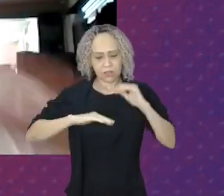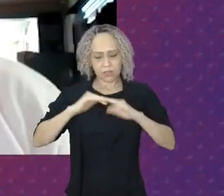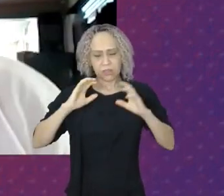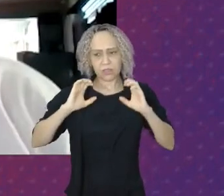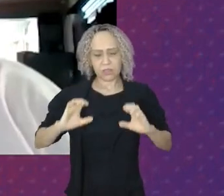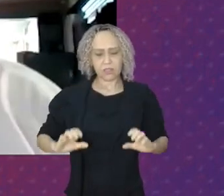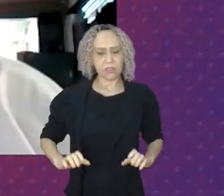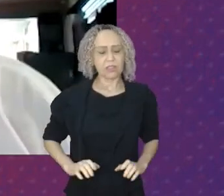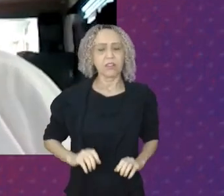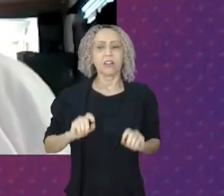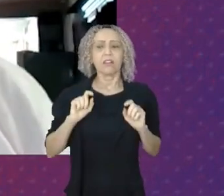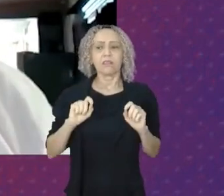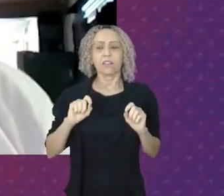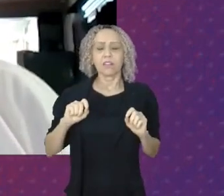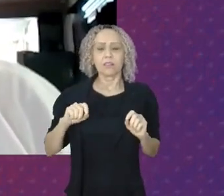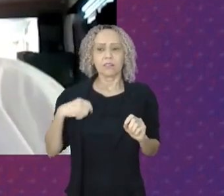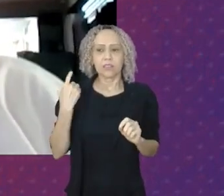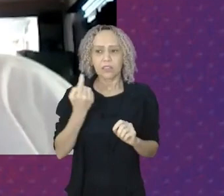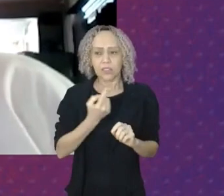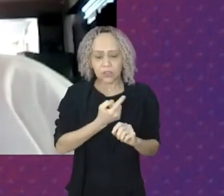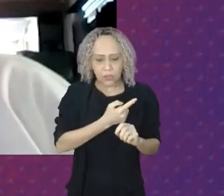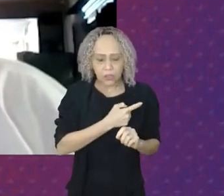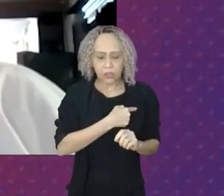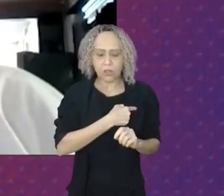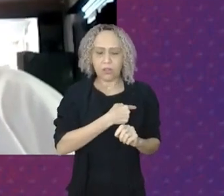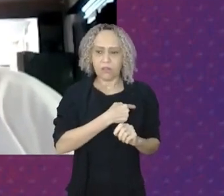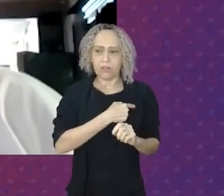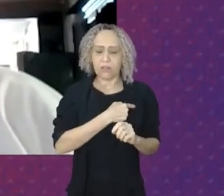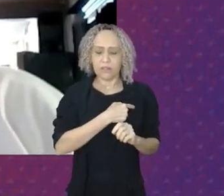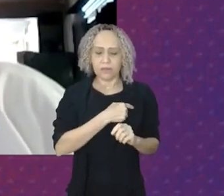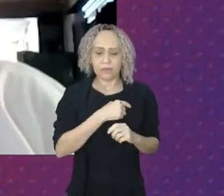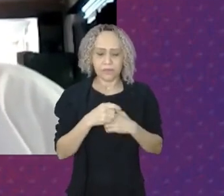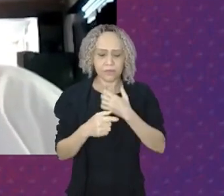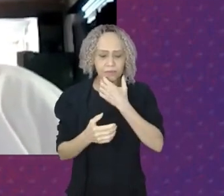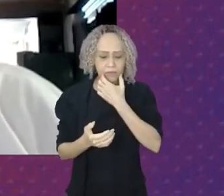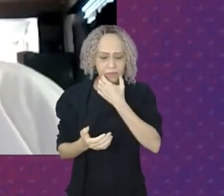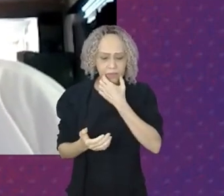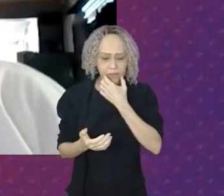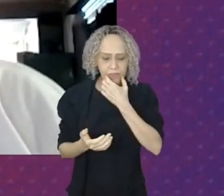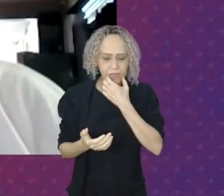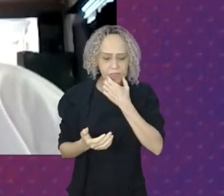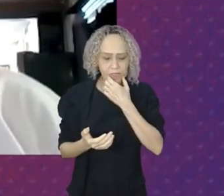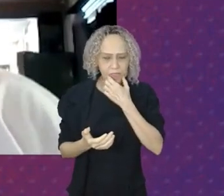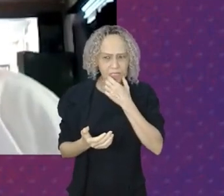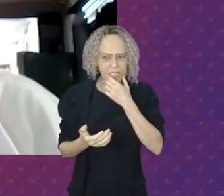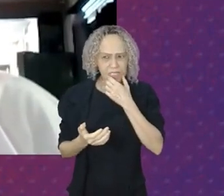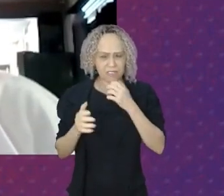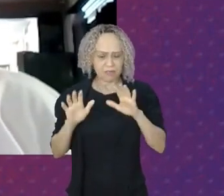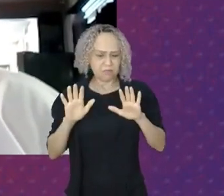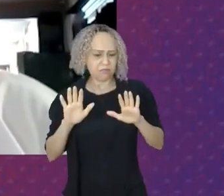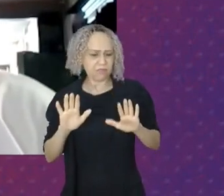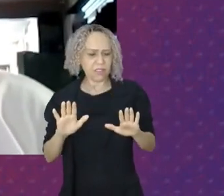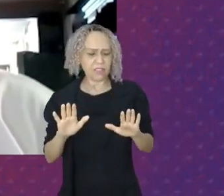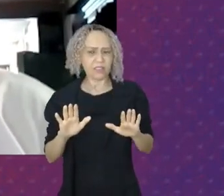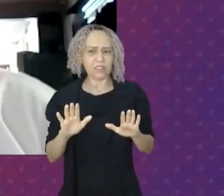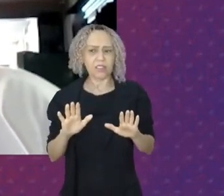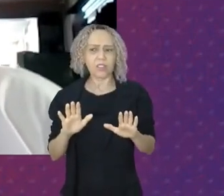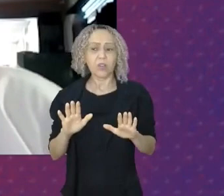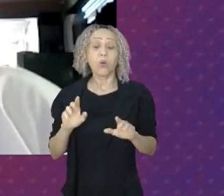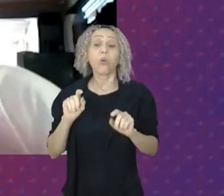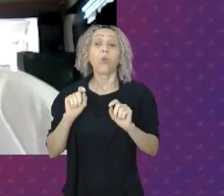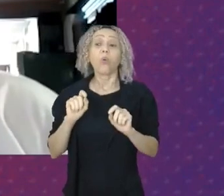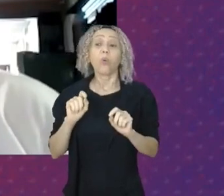ao que nós temos que doar nosso para a sociedade. Mas, no que se refere ao que